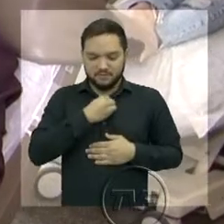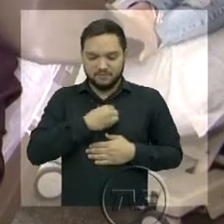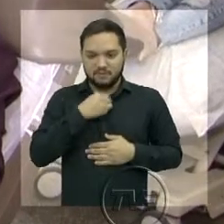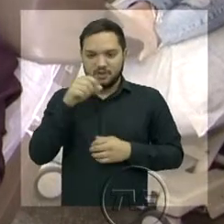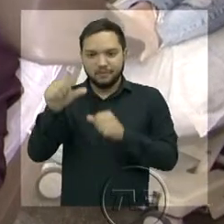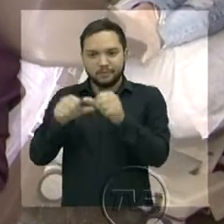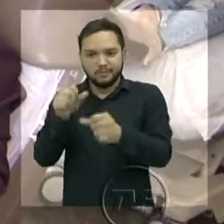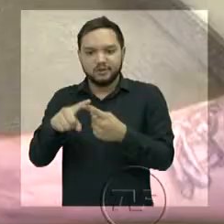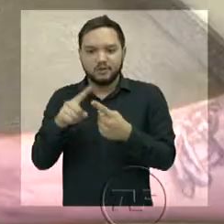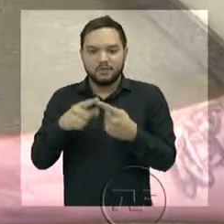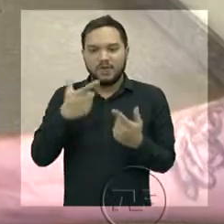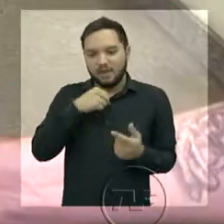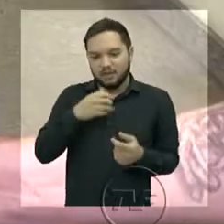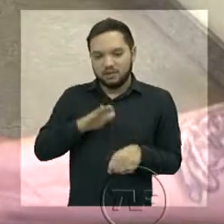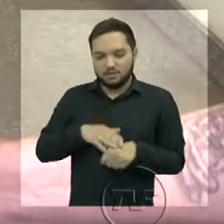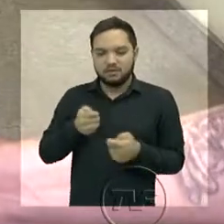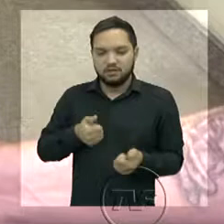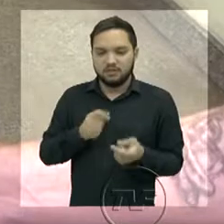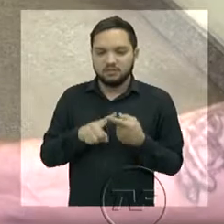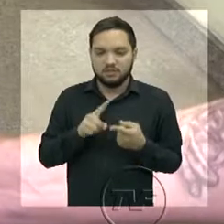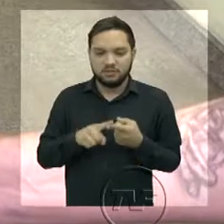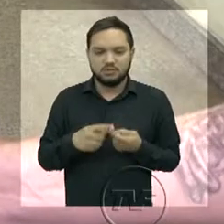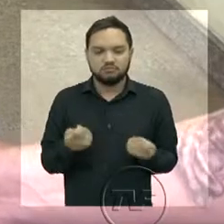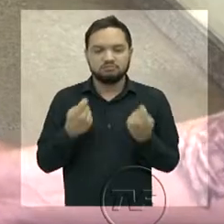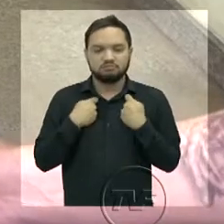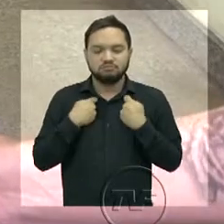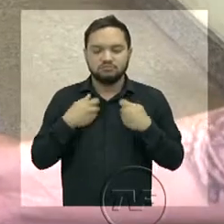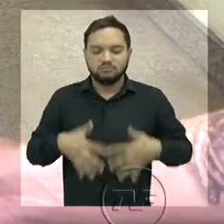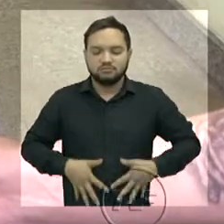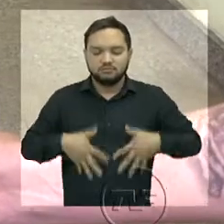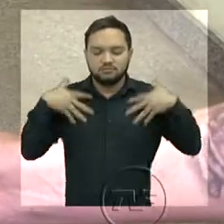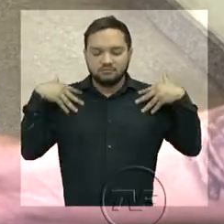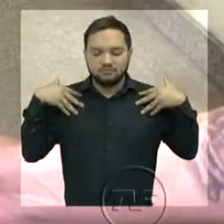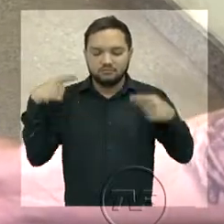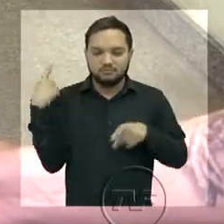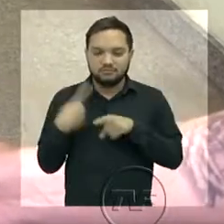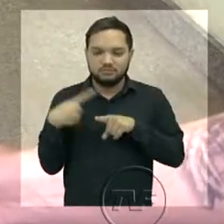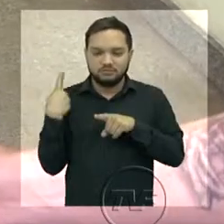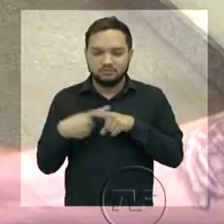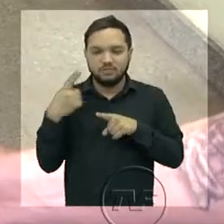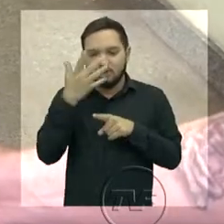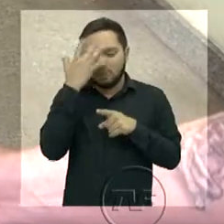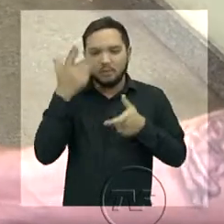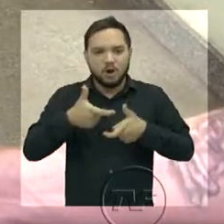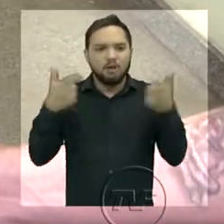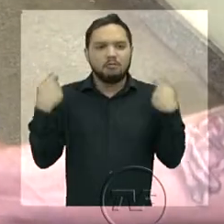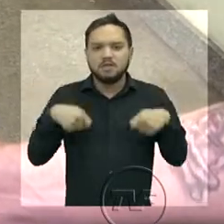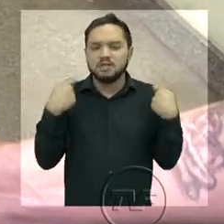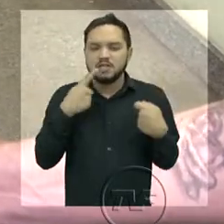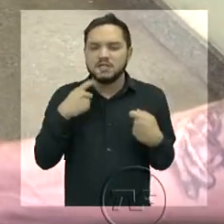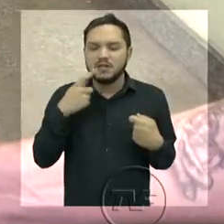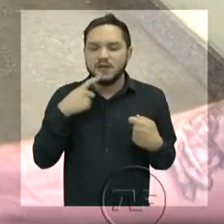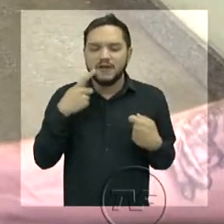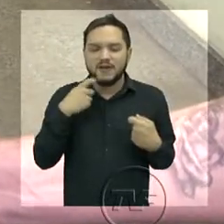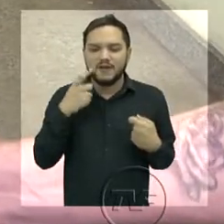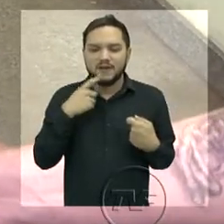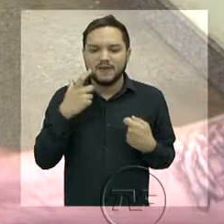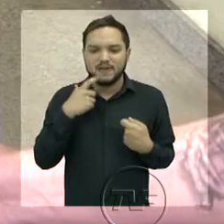recebe e de quem doa também. Acho que é gratificante porque eu sei que muitas pessoas precisam